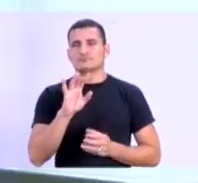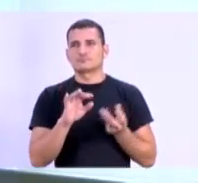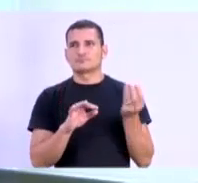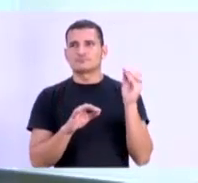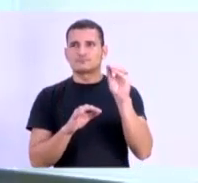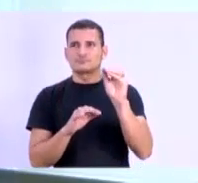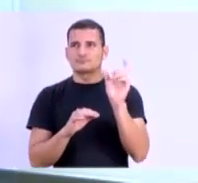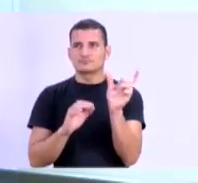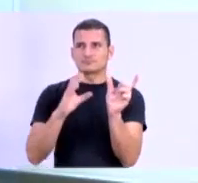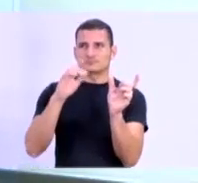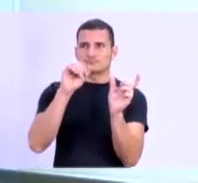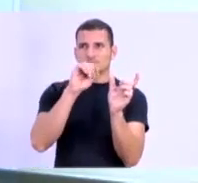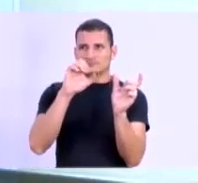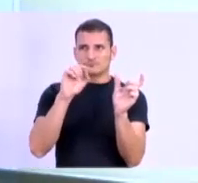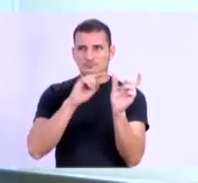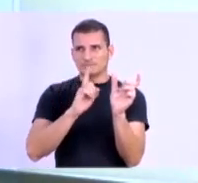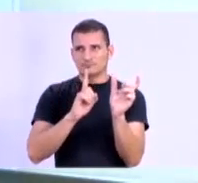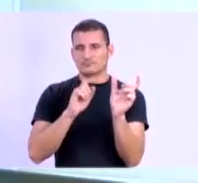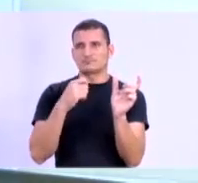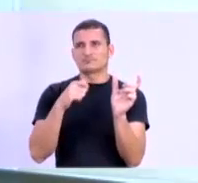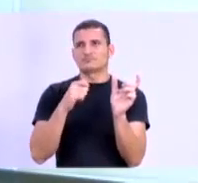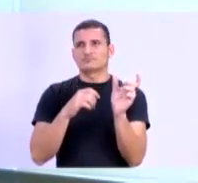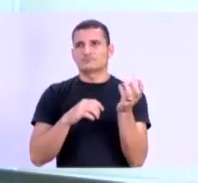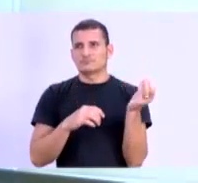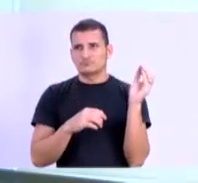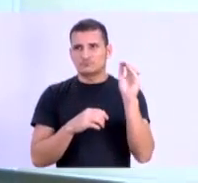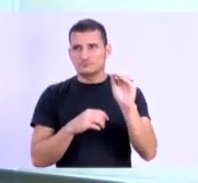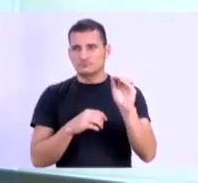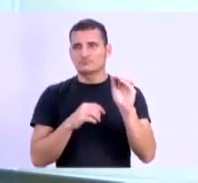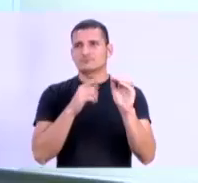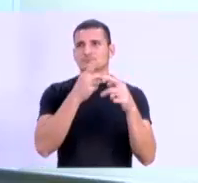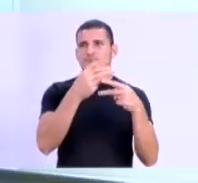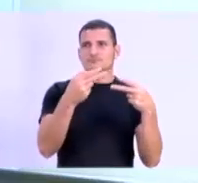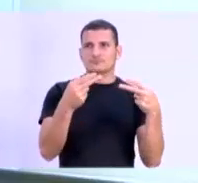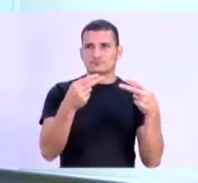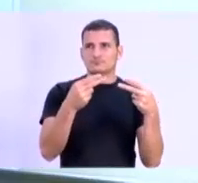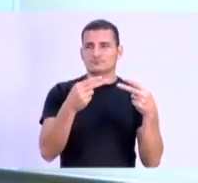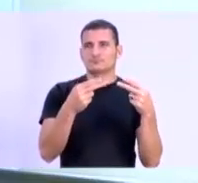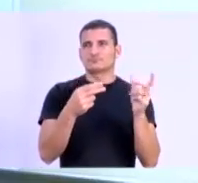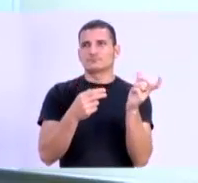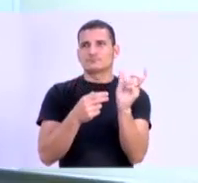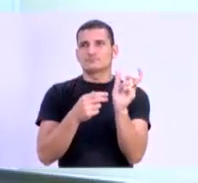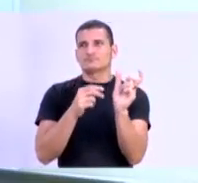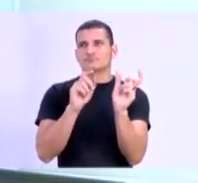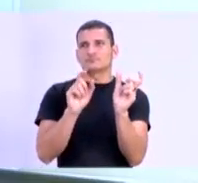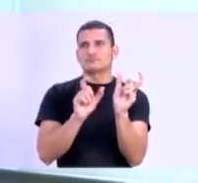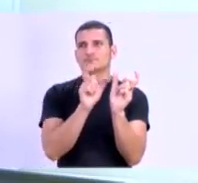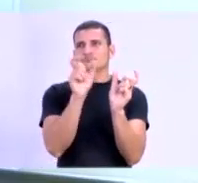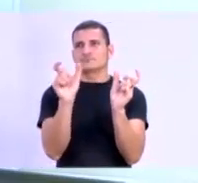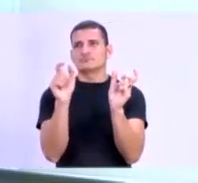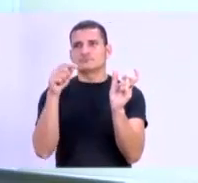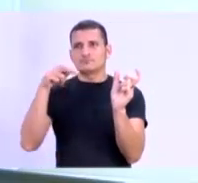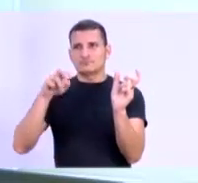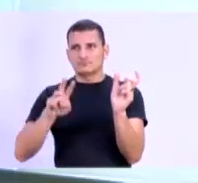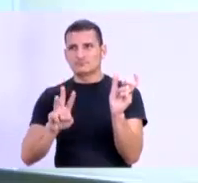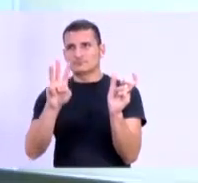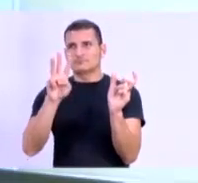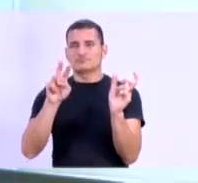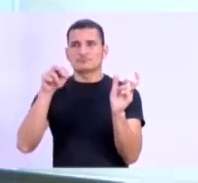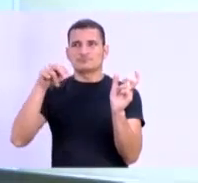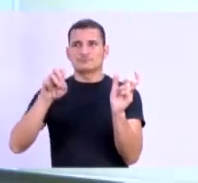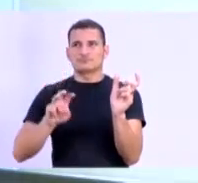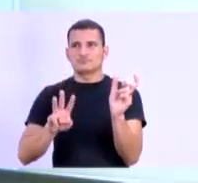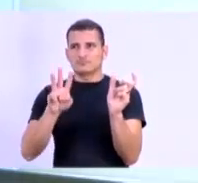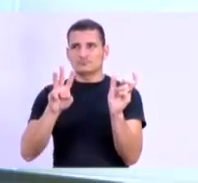Eu preciso declarar essa classe, eu preciso declarar um objeto, desculpa, e logo depois instanciar essa classe. Isto é, eu